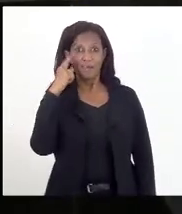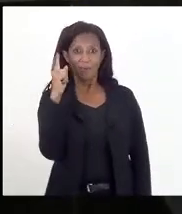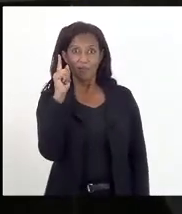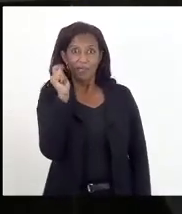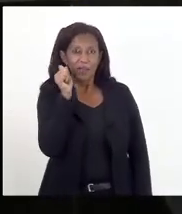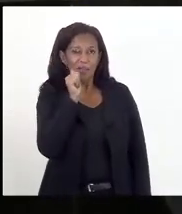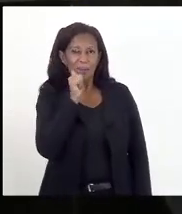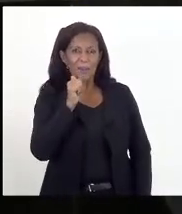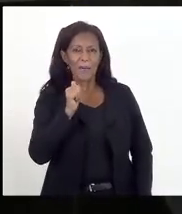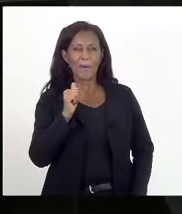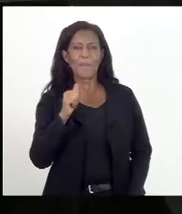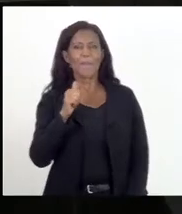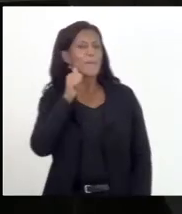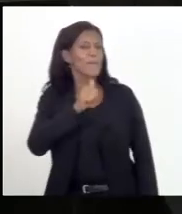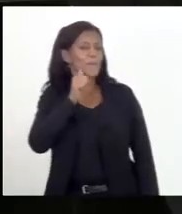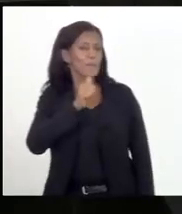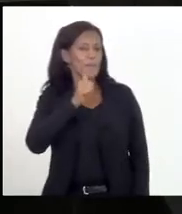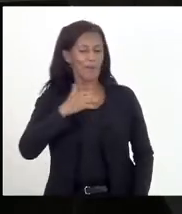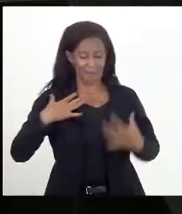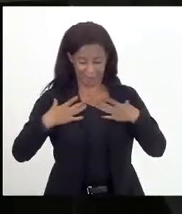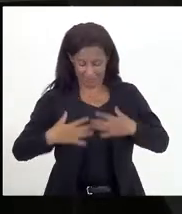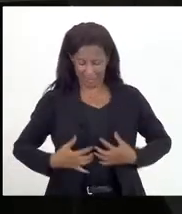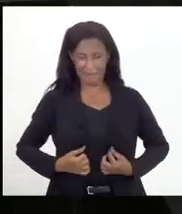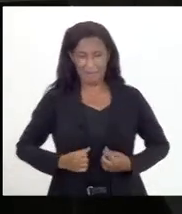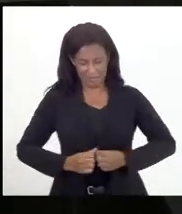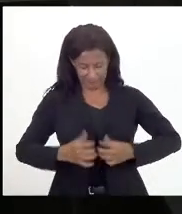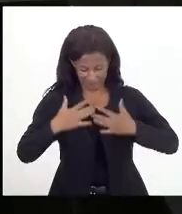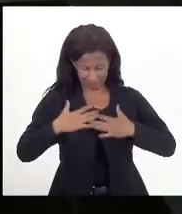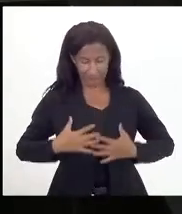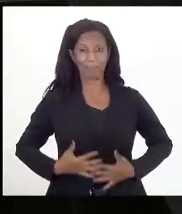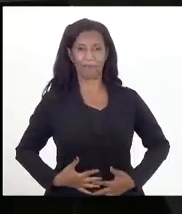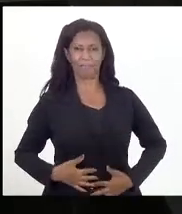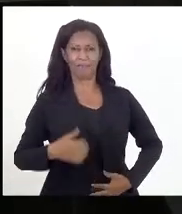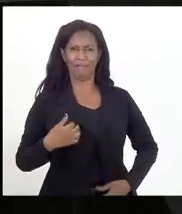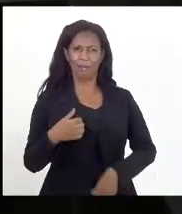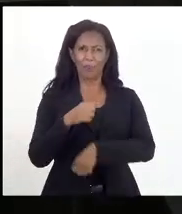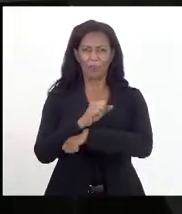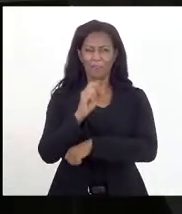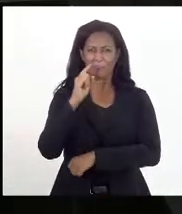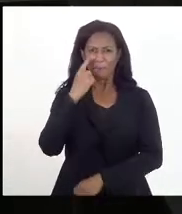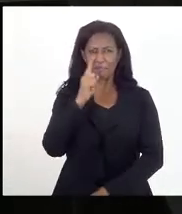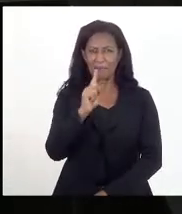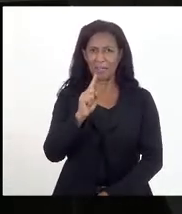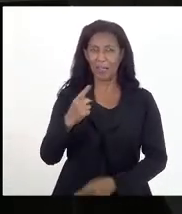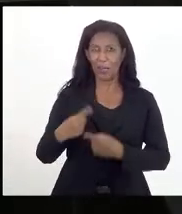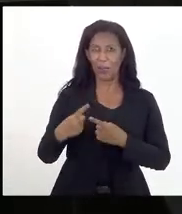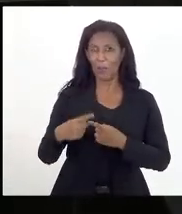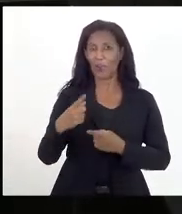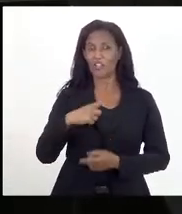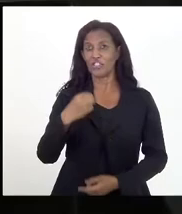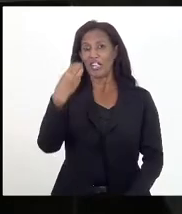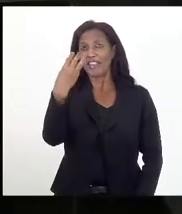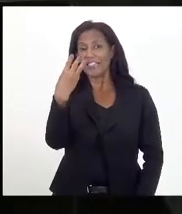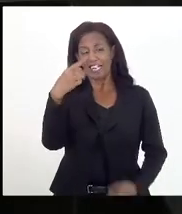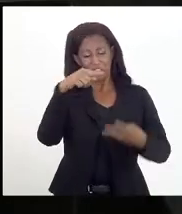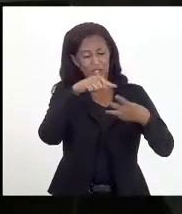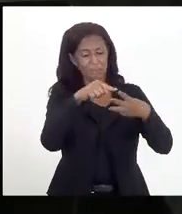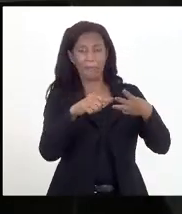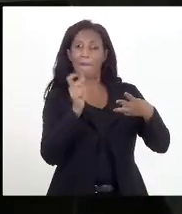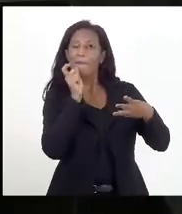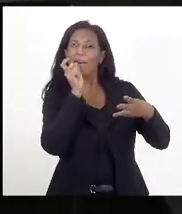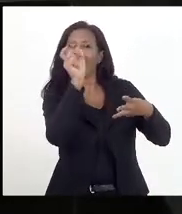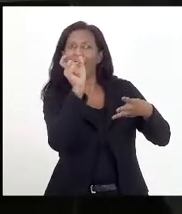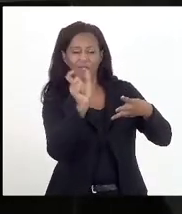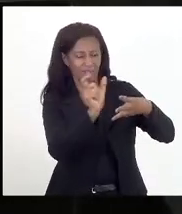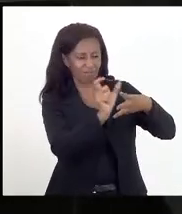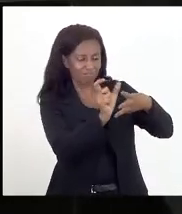com uma camiseta e eu parei para olhar porque ela tinha apenas três palavras apenas